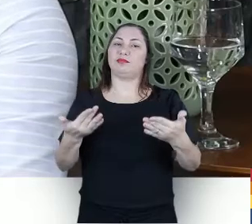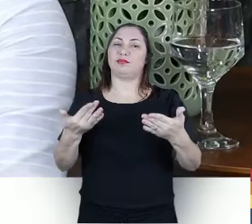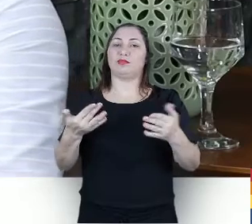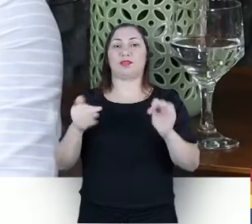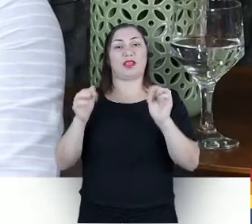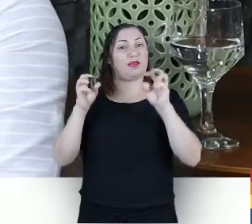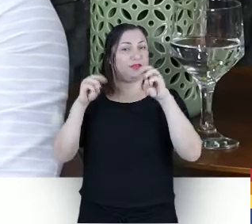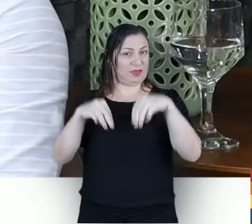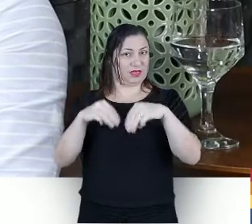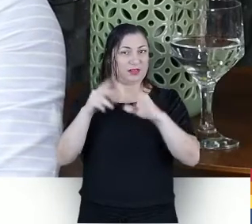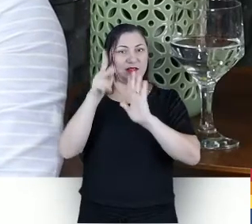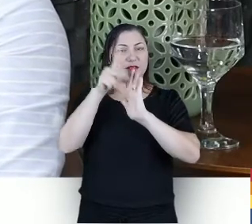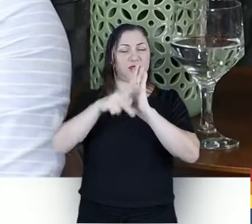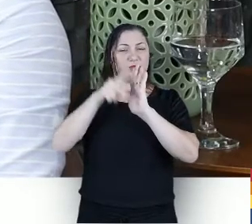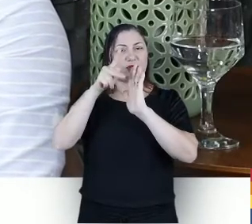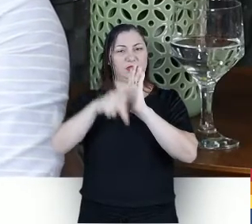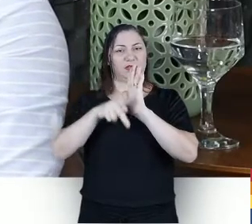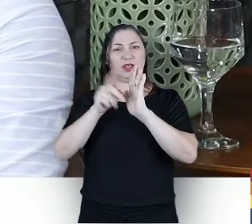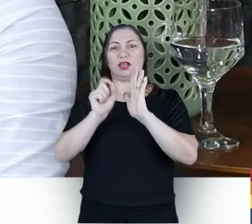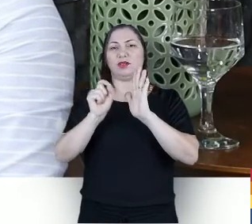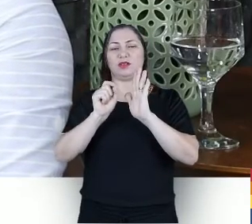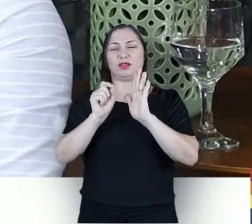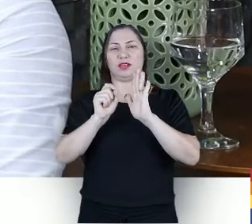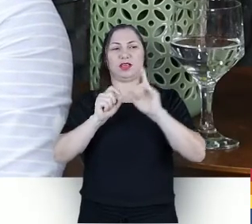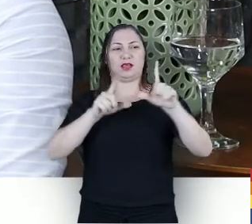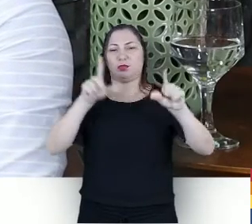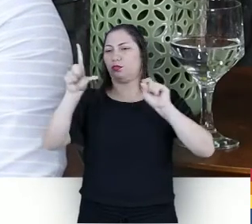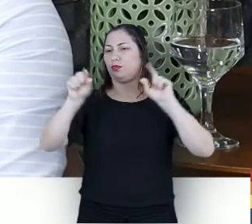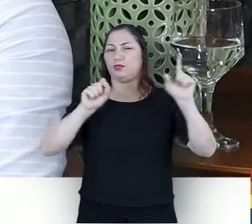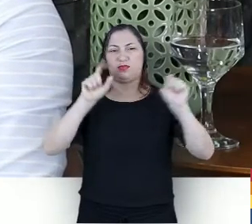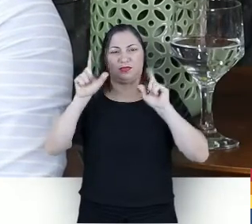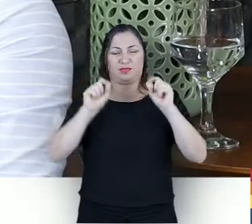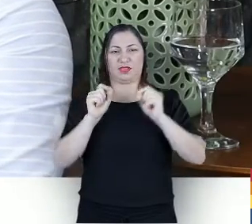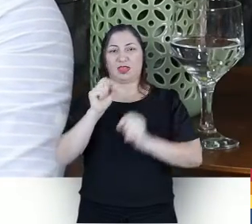e vídeos, né? A visualização de vídeos também sobre o tema.